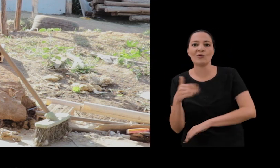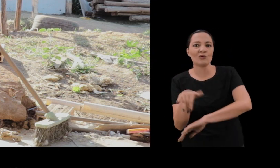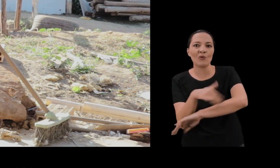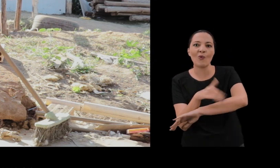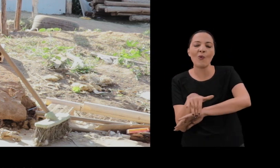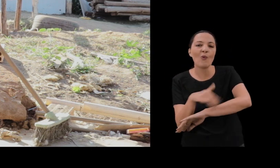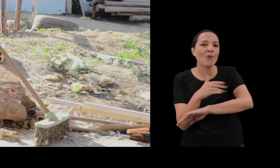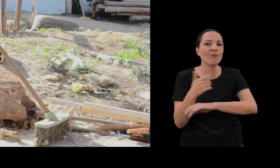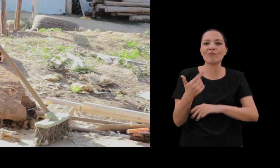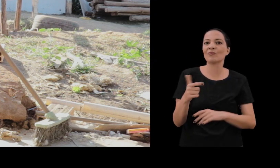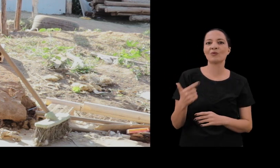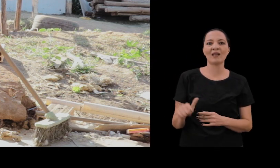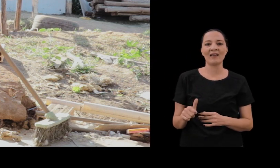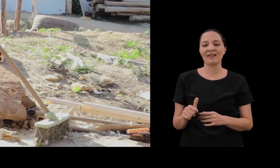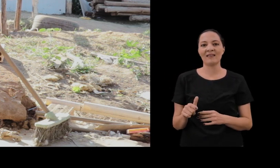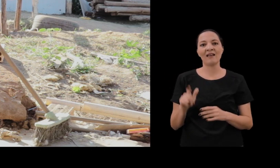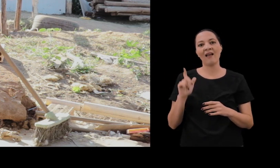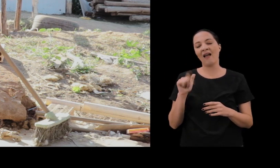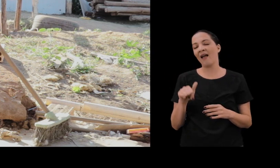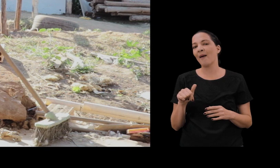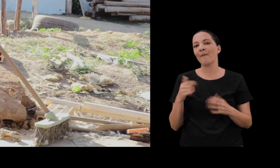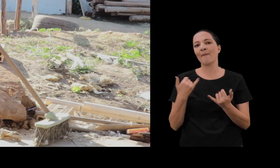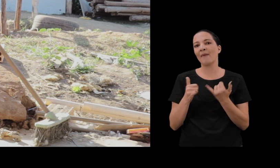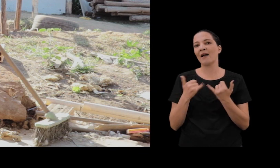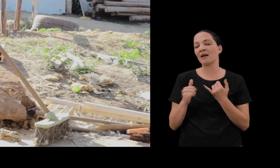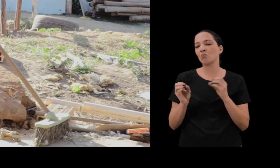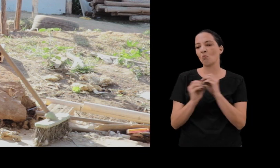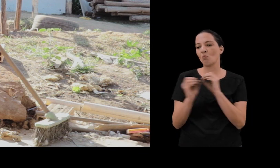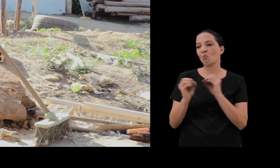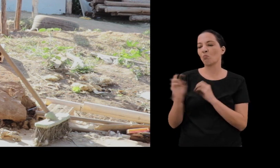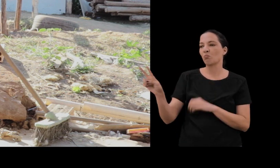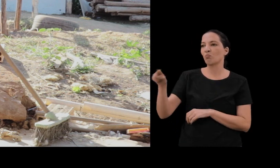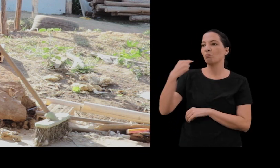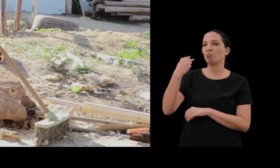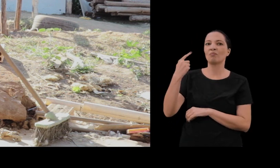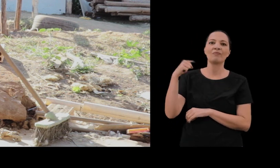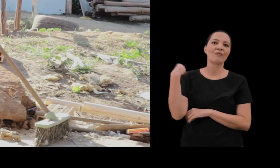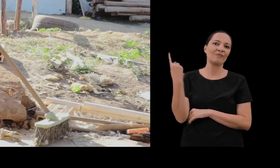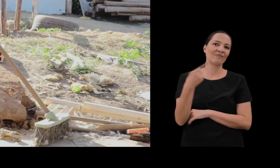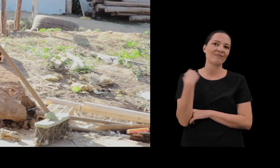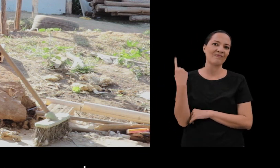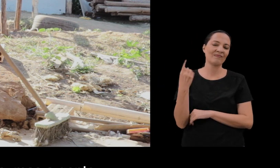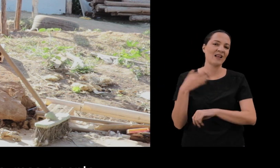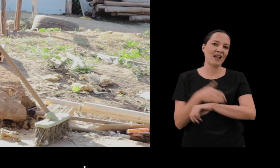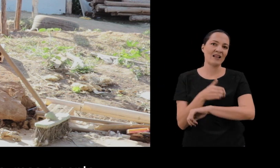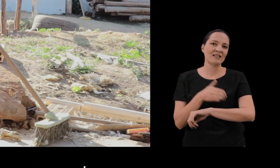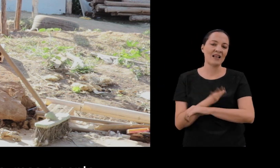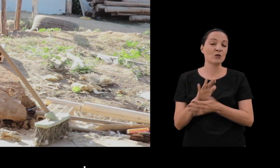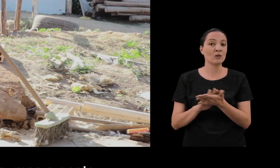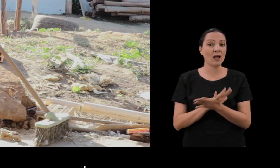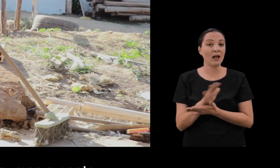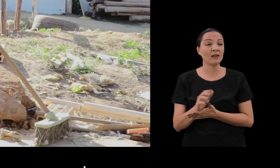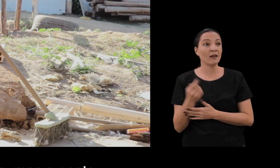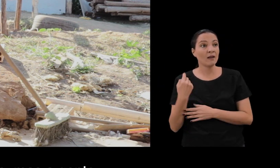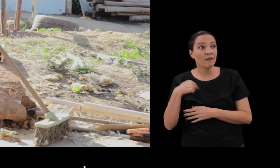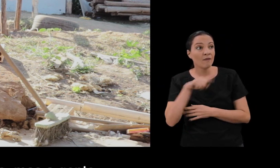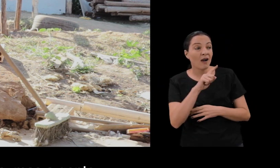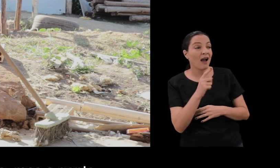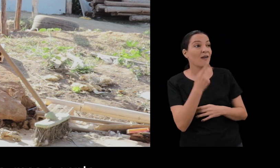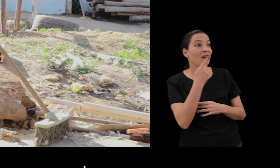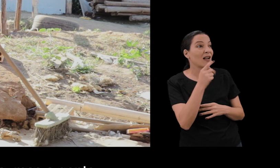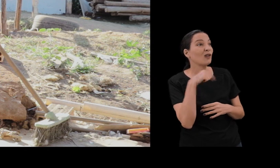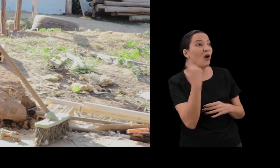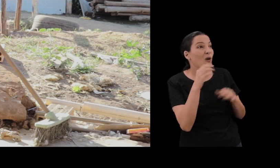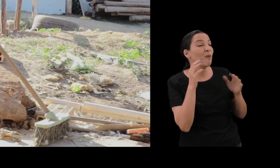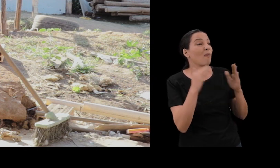endereço, não tem residência, então a gente somos, como se diz, invisível, não tem acesso. A gente às vezes insiste, não, mas a gente mora